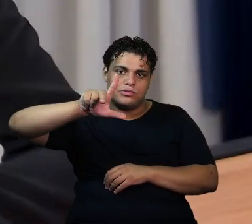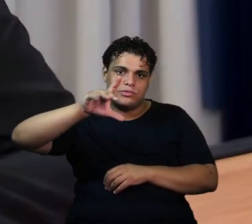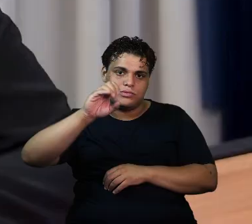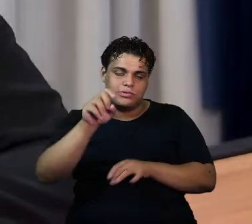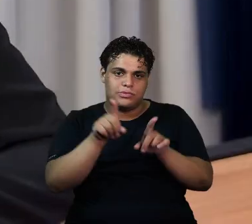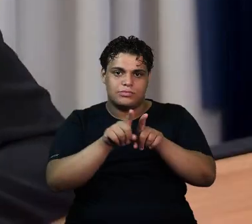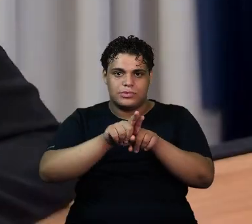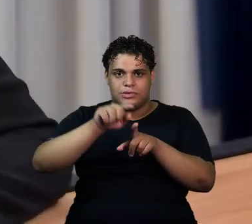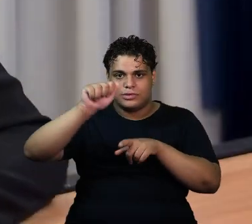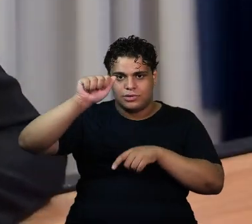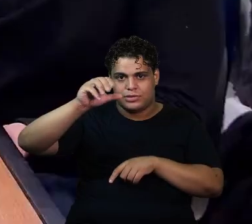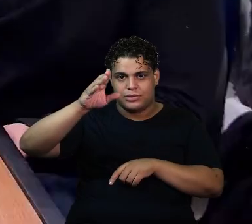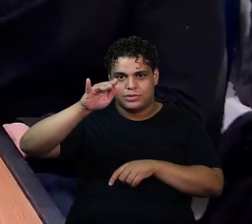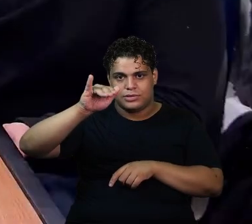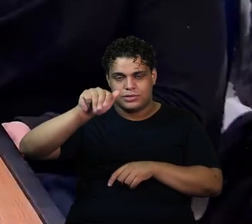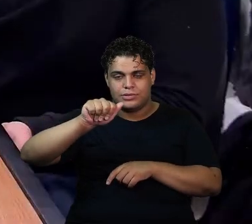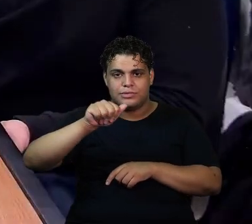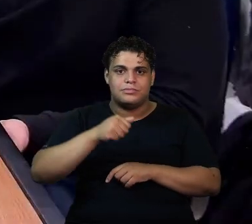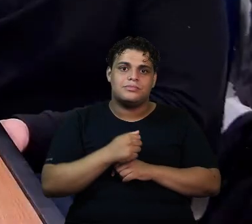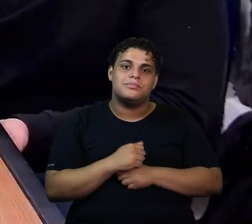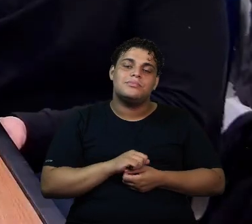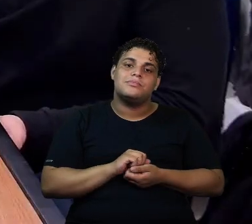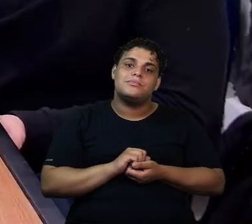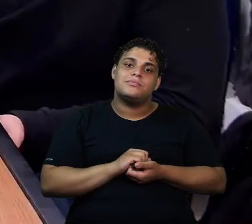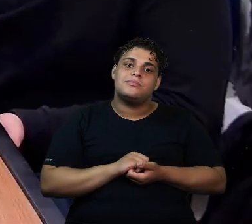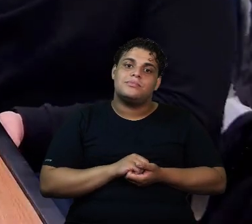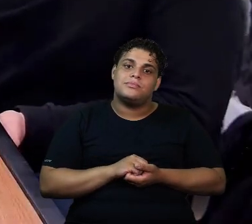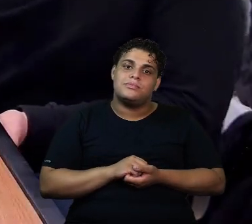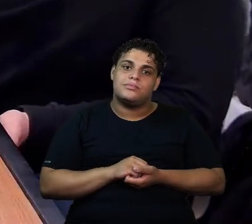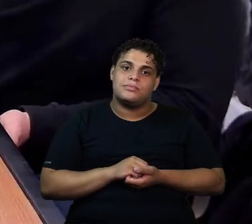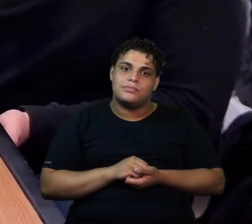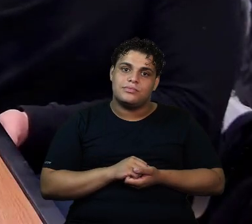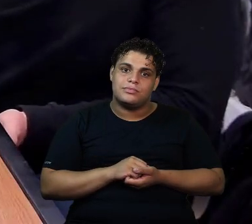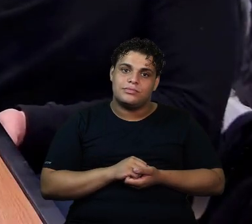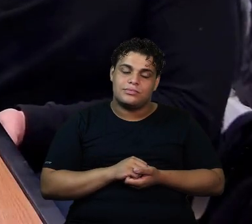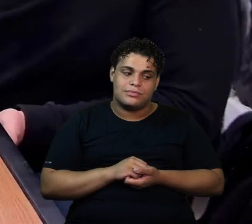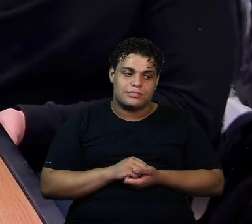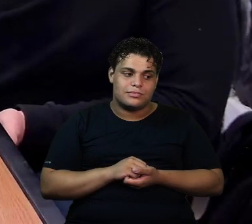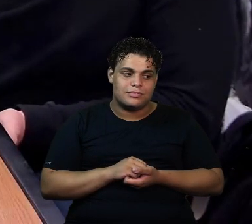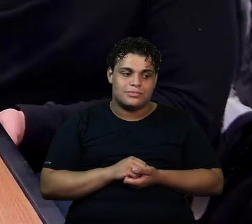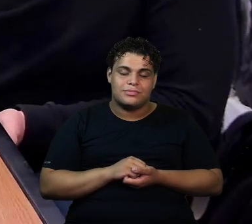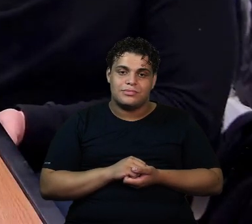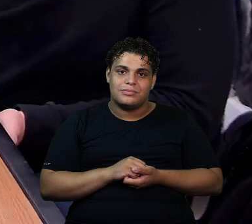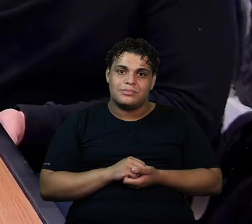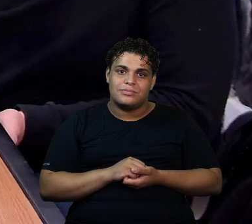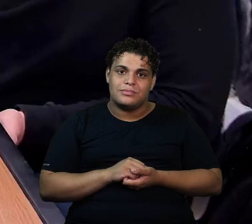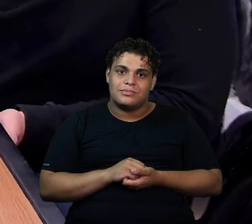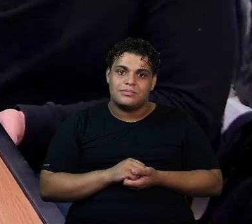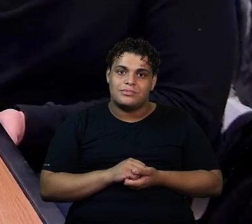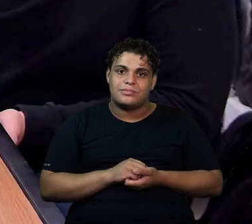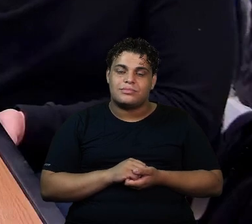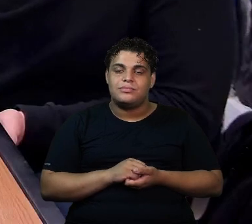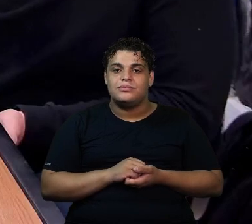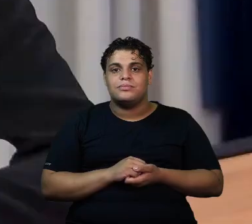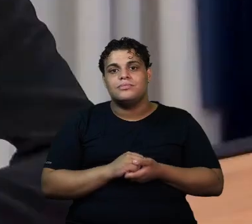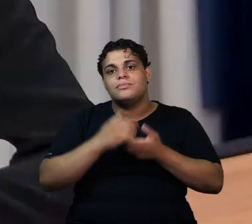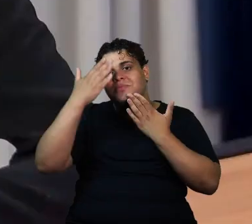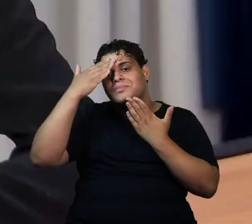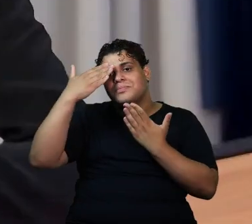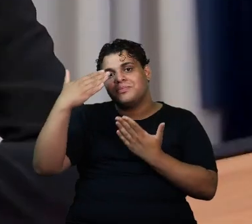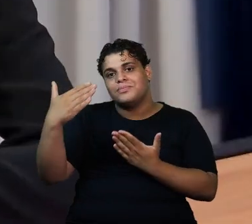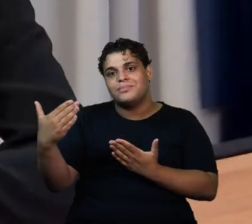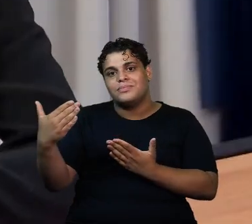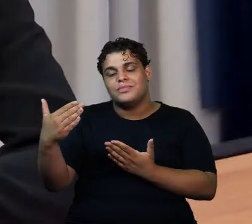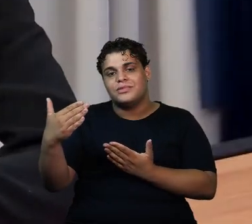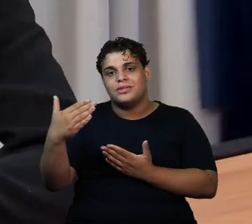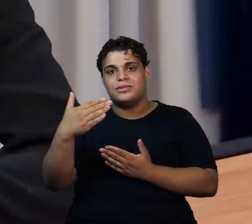que é a Associação Comercial e Industrial aqui da nossa cidade, né? A Fundação faz parte da CIA. Agradecer também